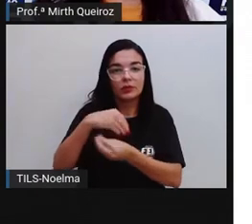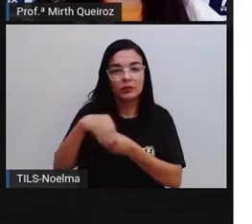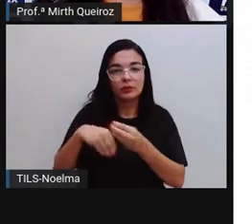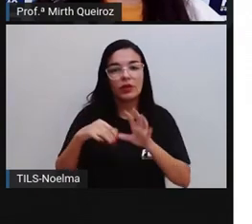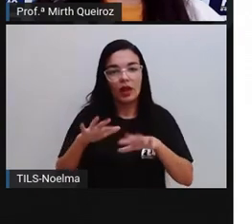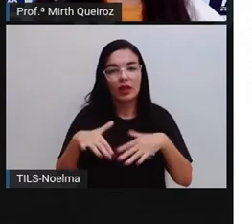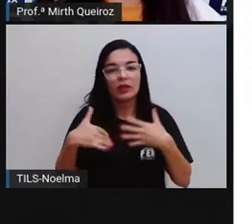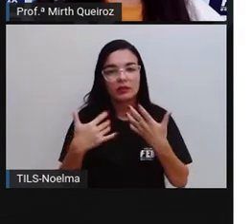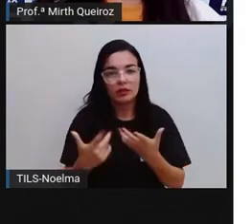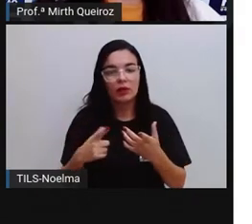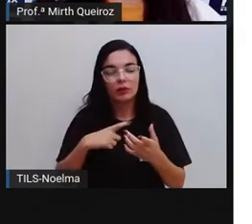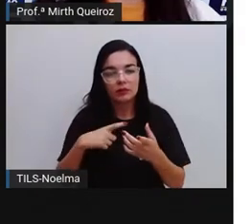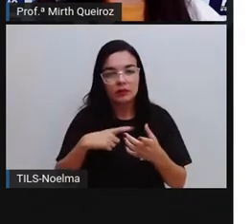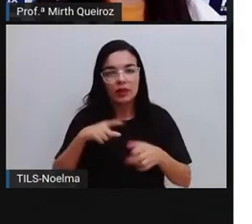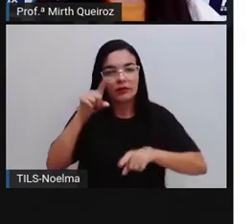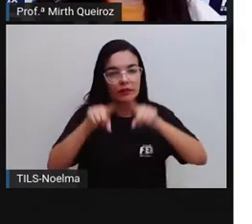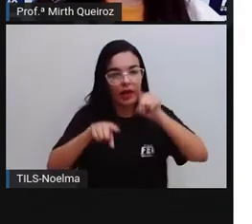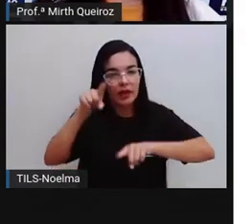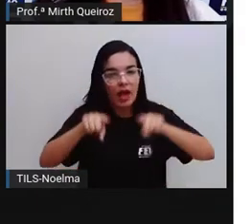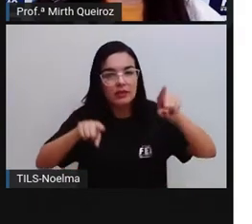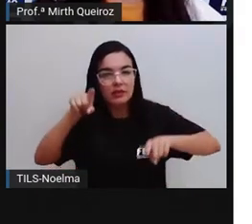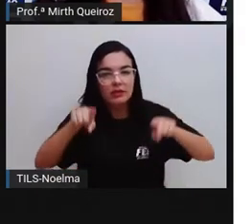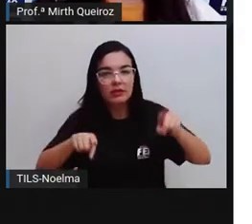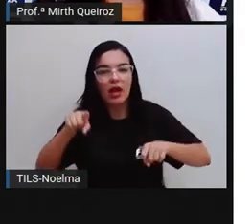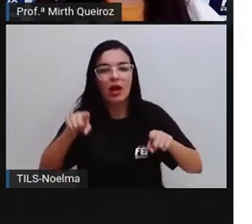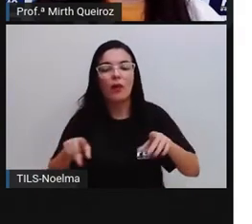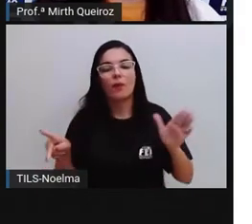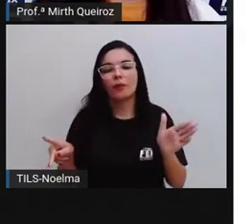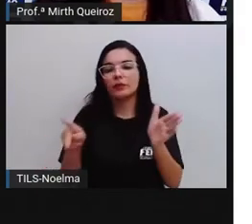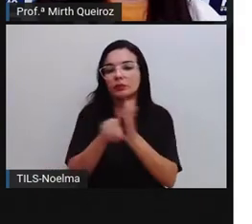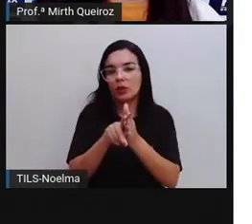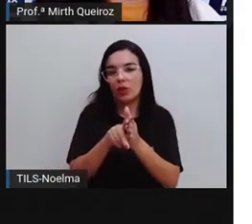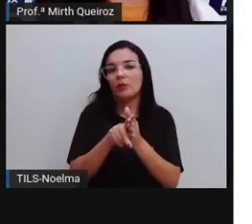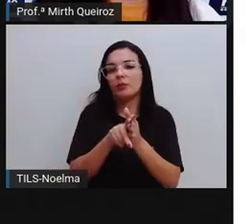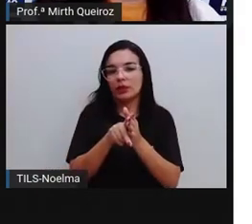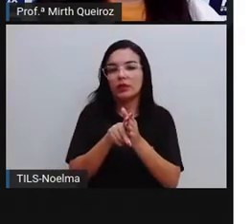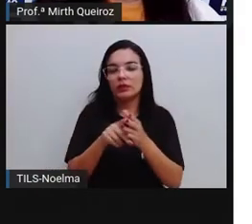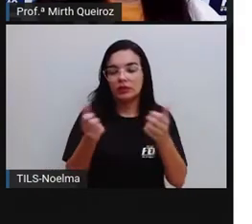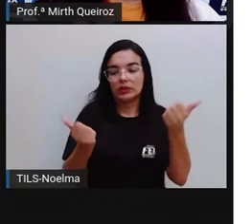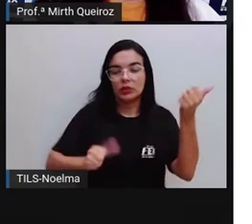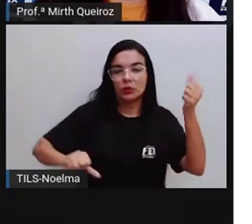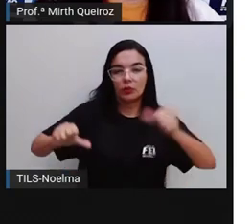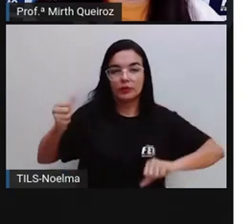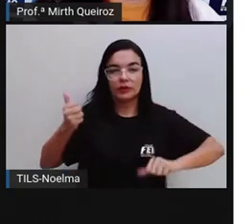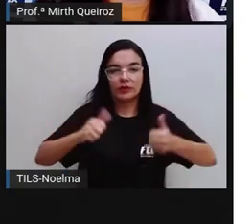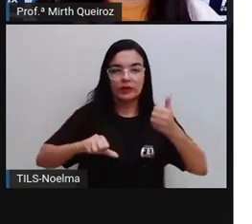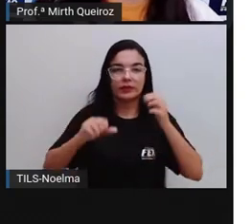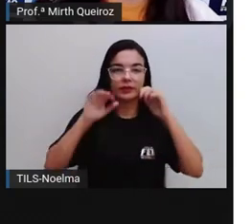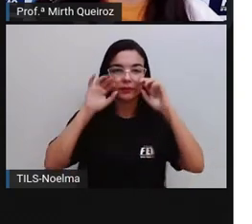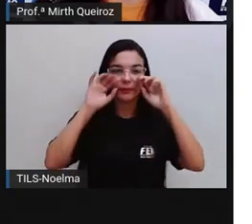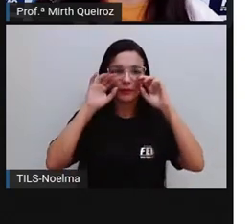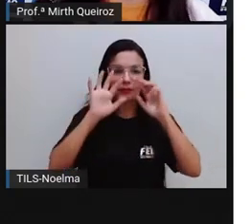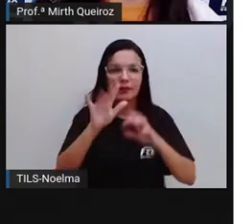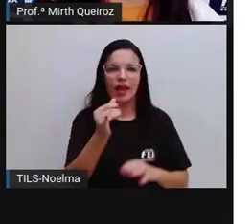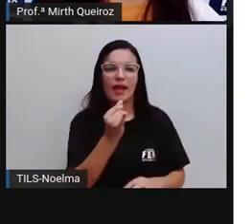suas propriedades vão variar aí de acordo com a proporção dos componentes.